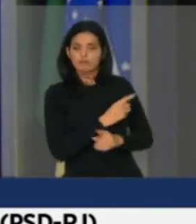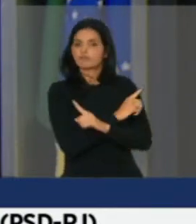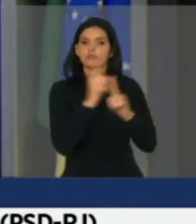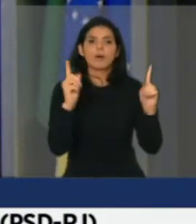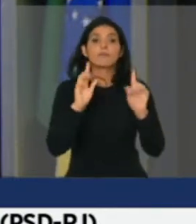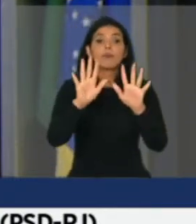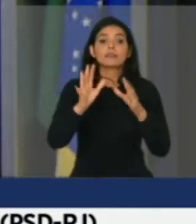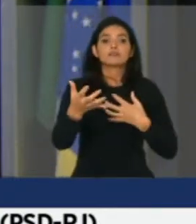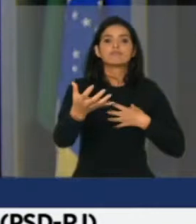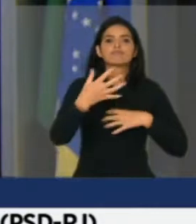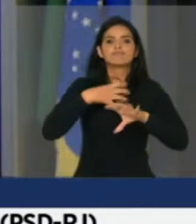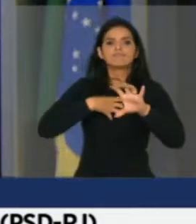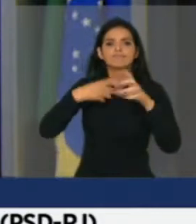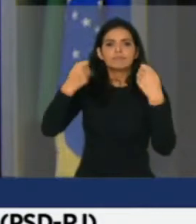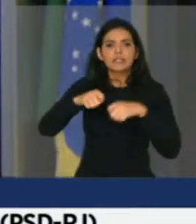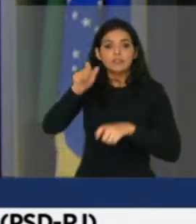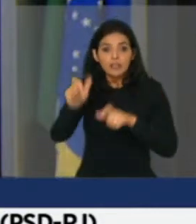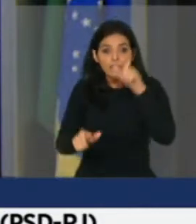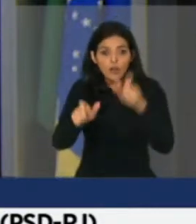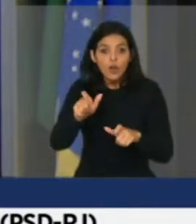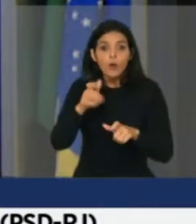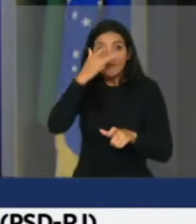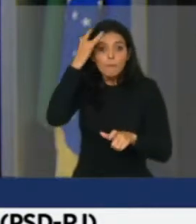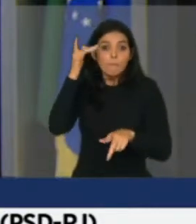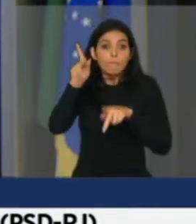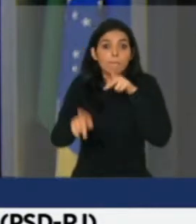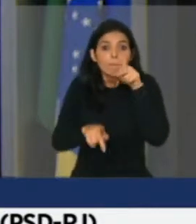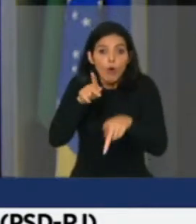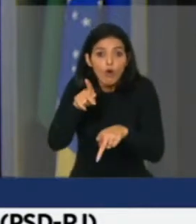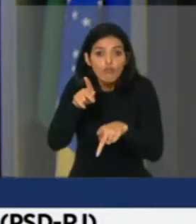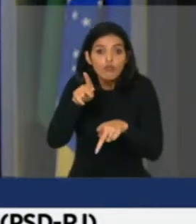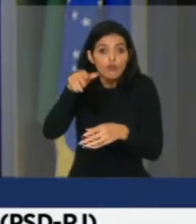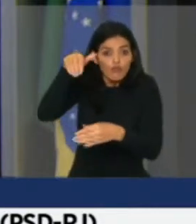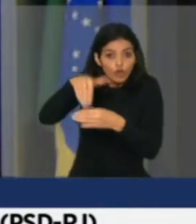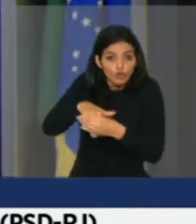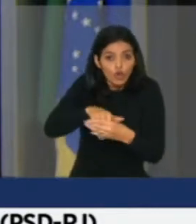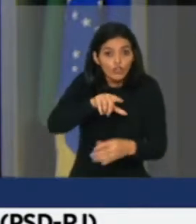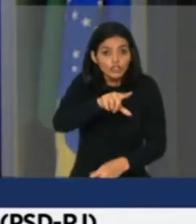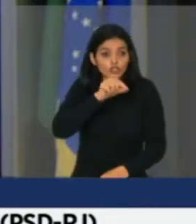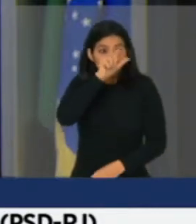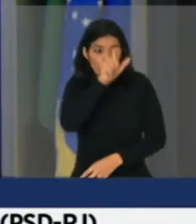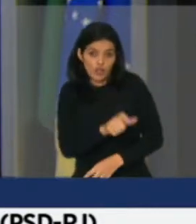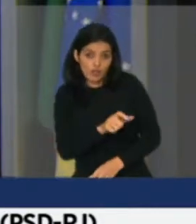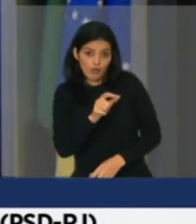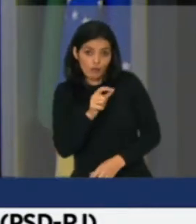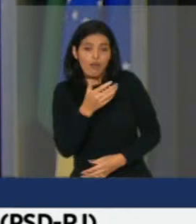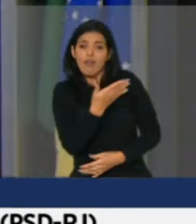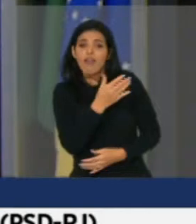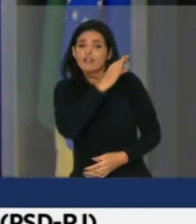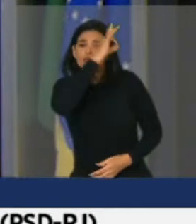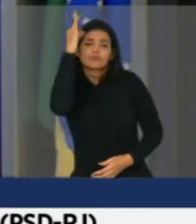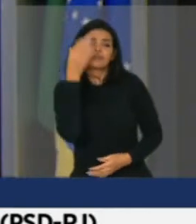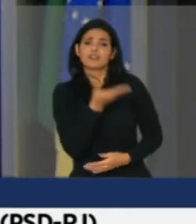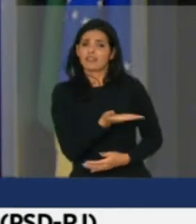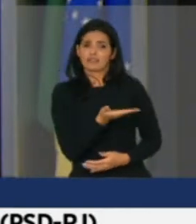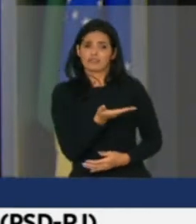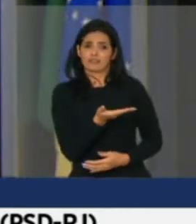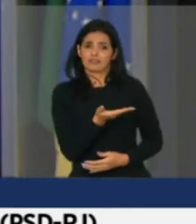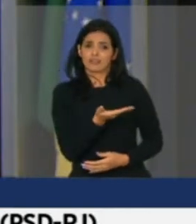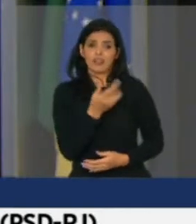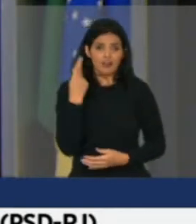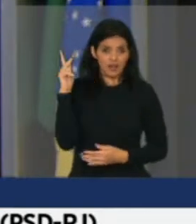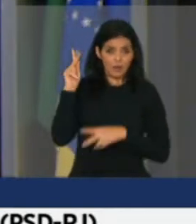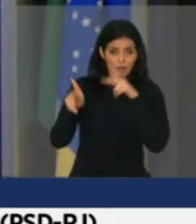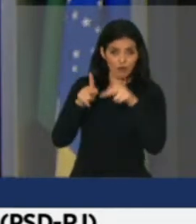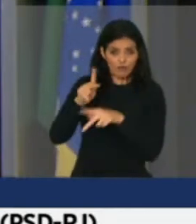eleitor, o carioca, é inocente. Tem uma frase de Ayn Rand que eu gosto, que ela diz o seguinte: